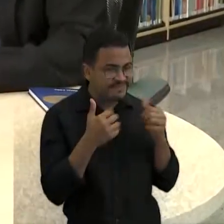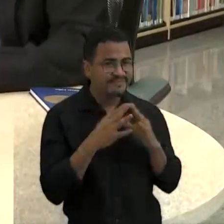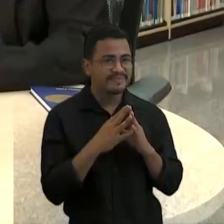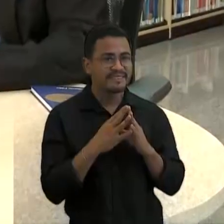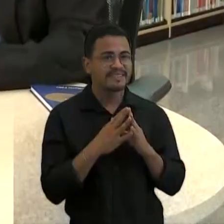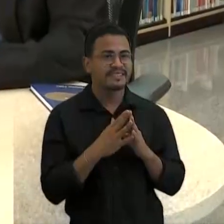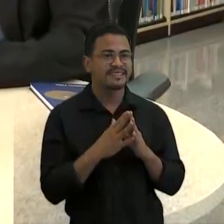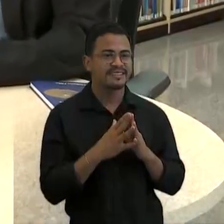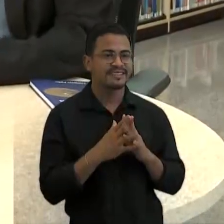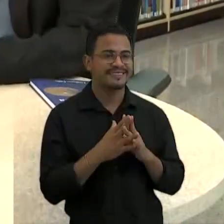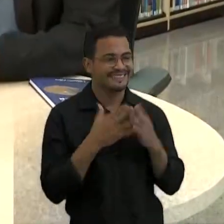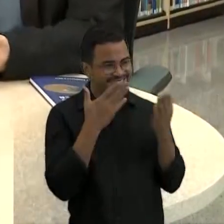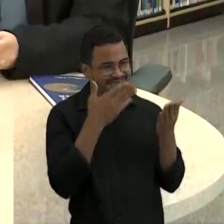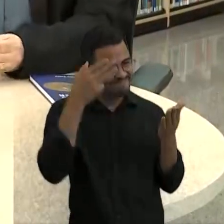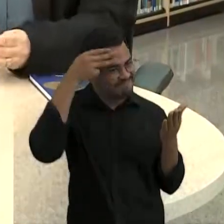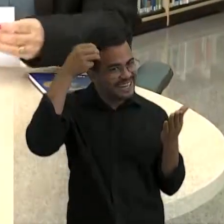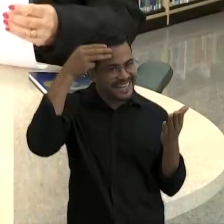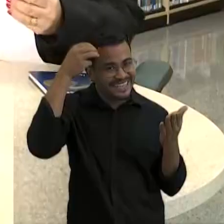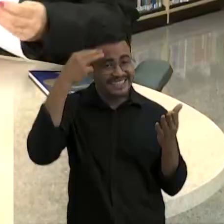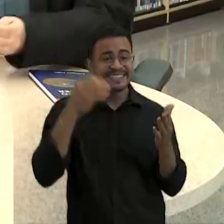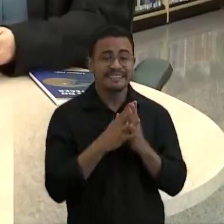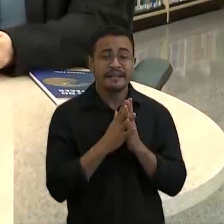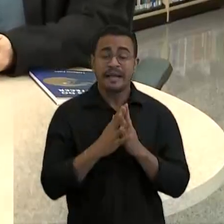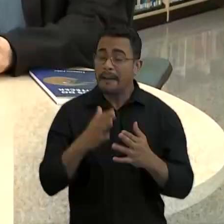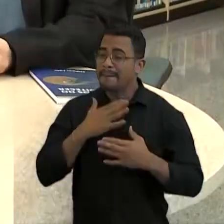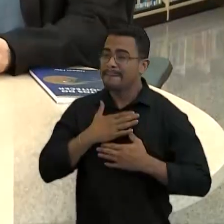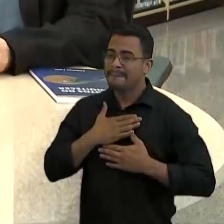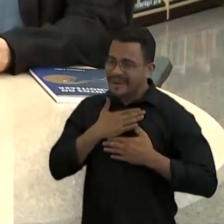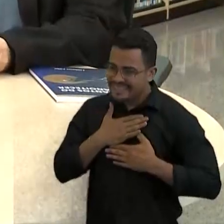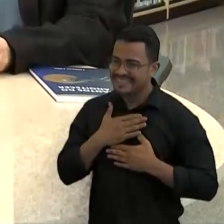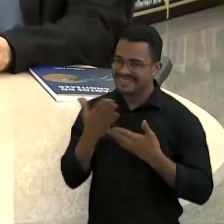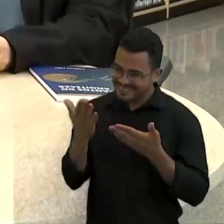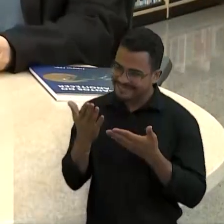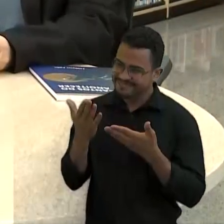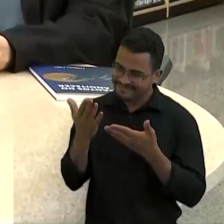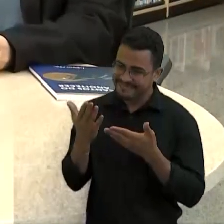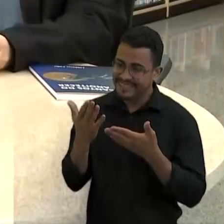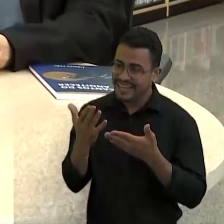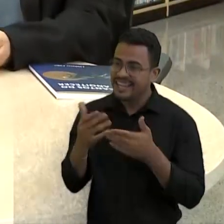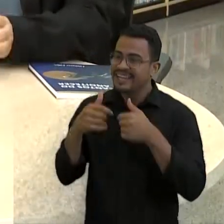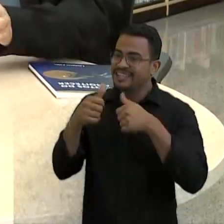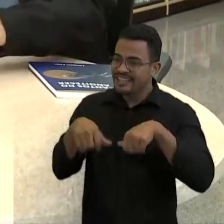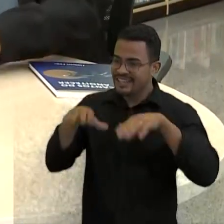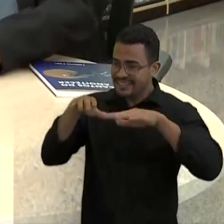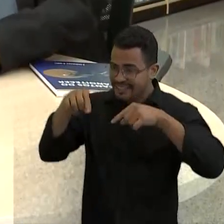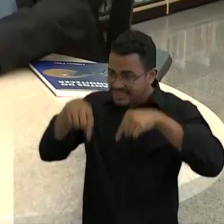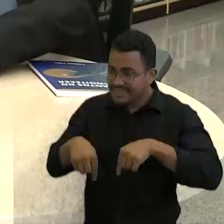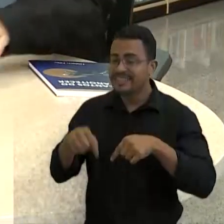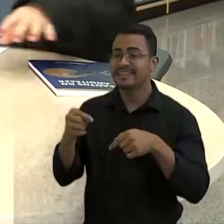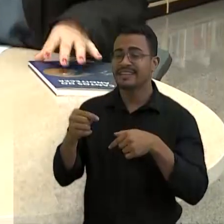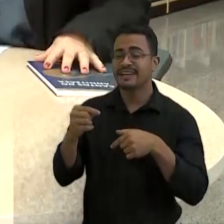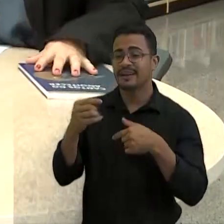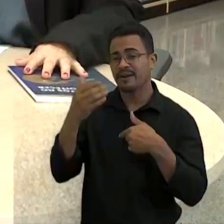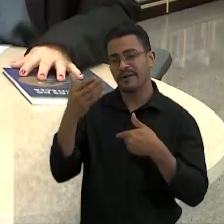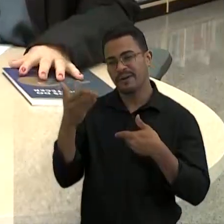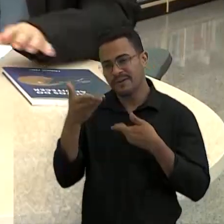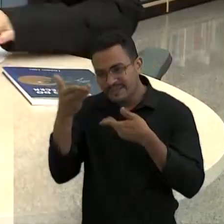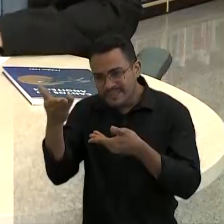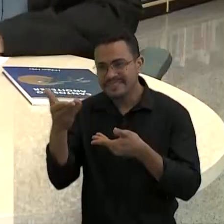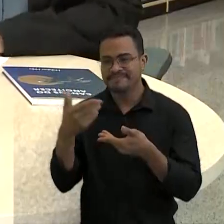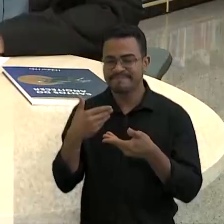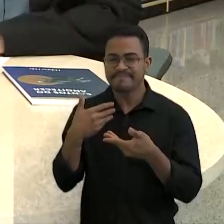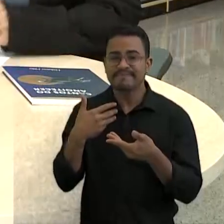mestre? Prazer estar aqui a seu convite. É uma grande honra para